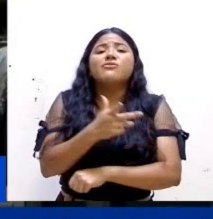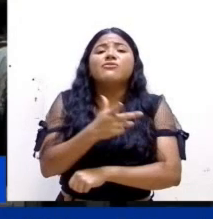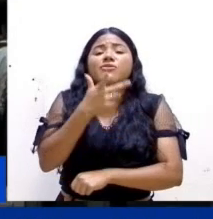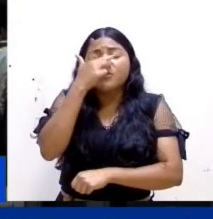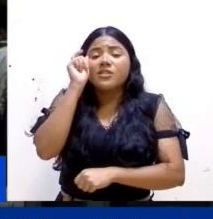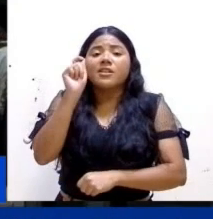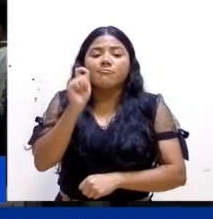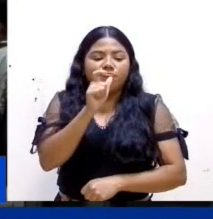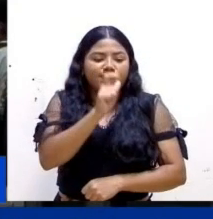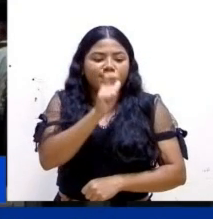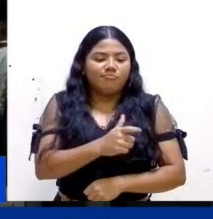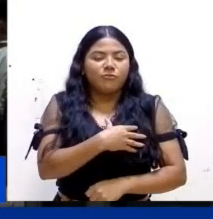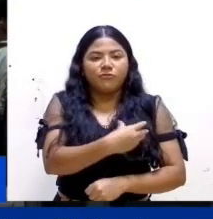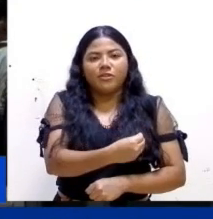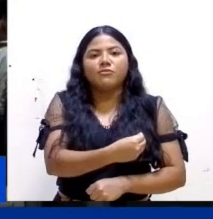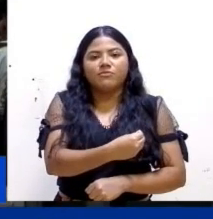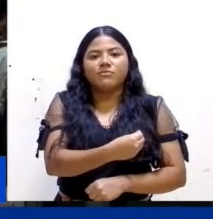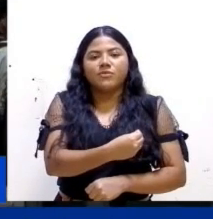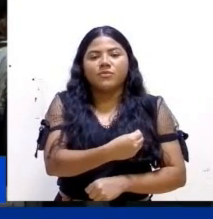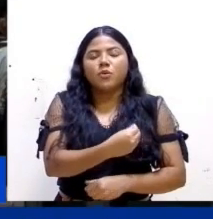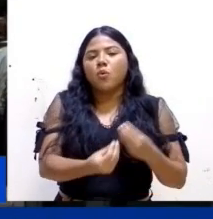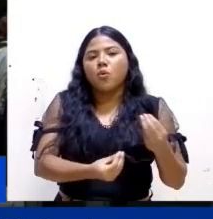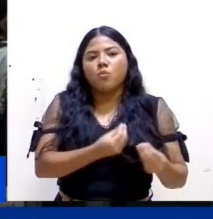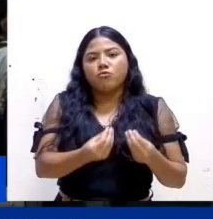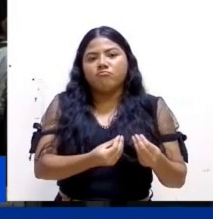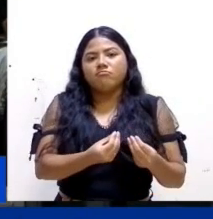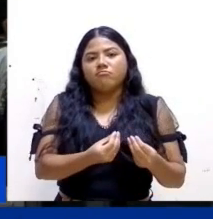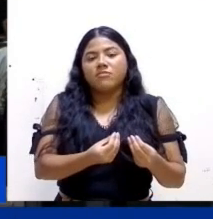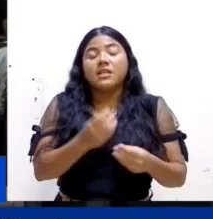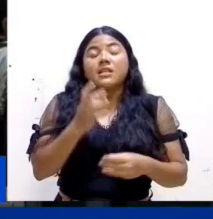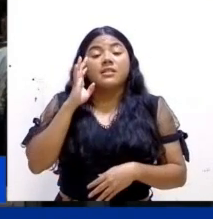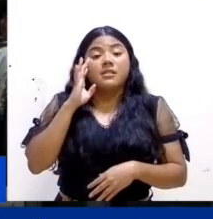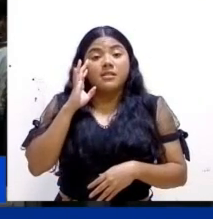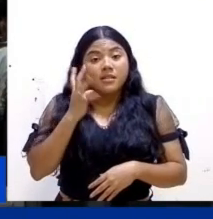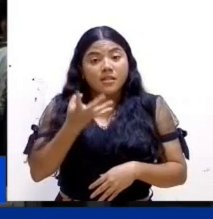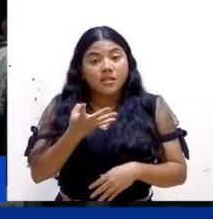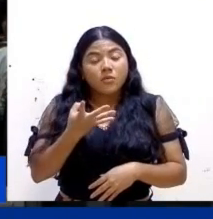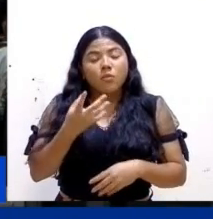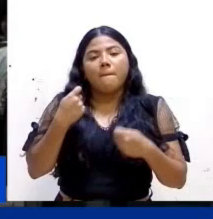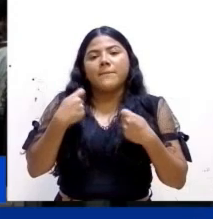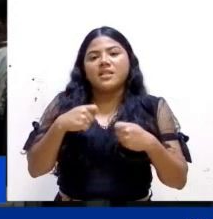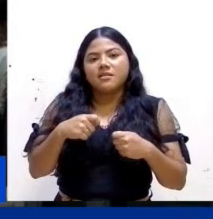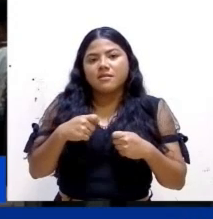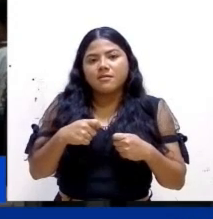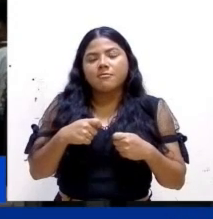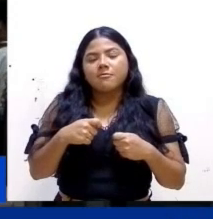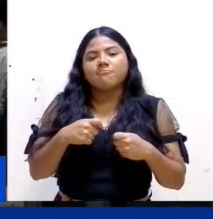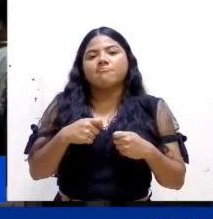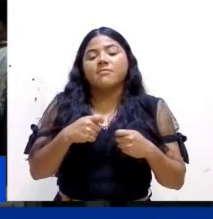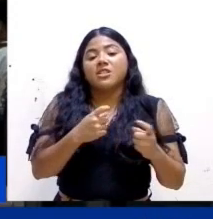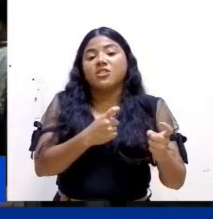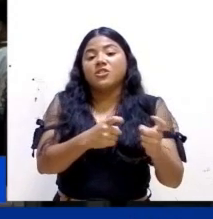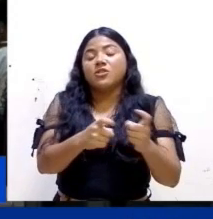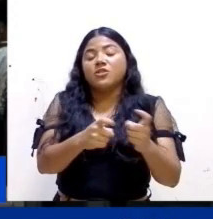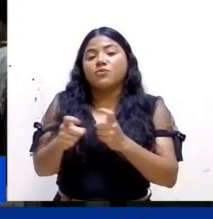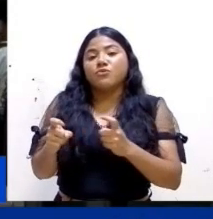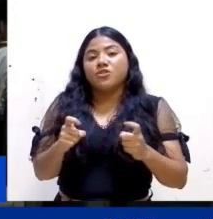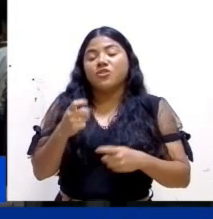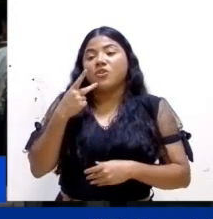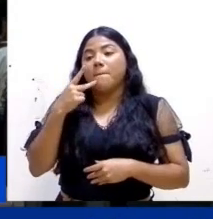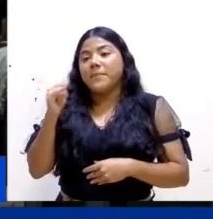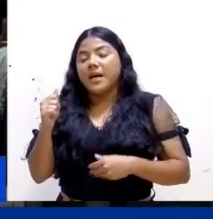criança, são tomadas as decisões a partir da decisão dos pais